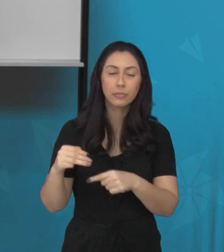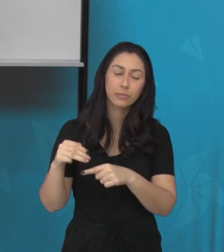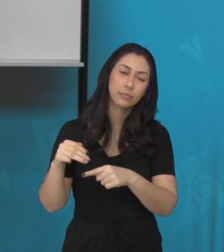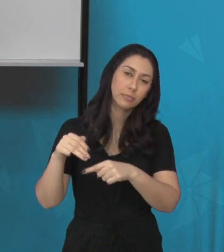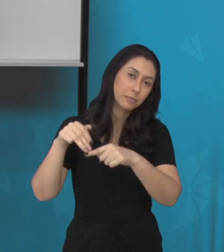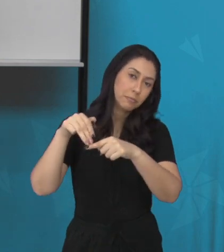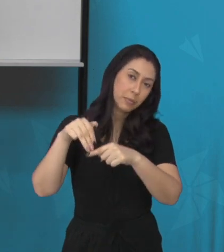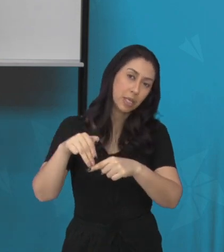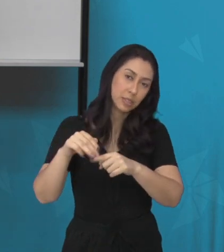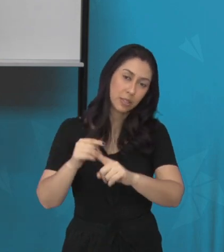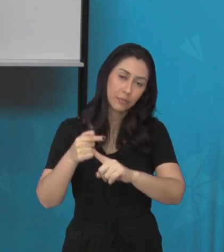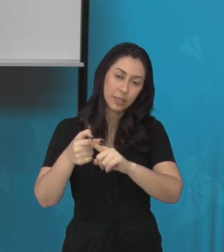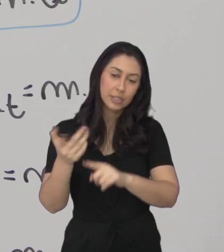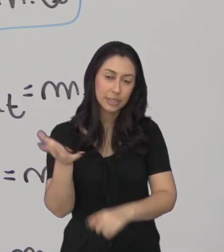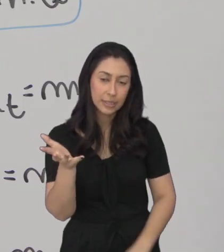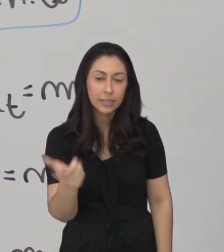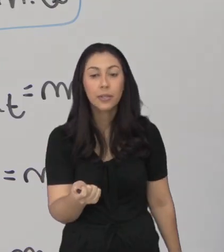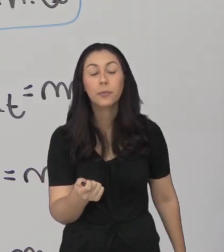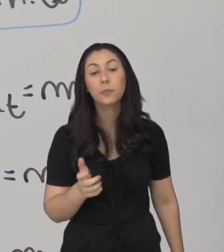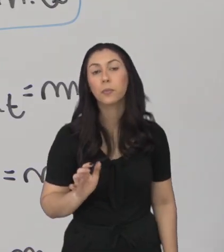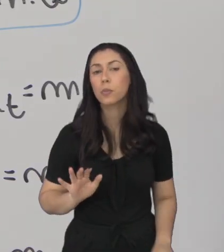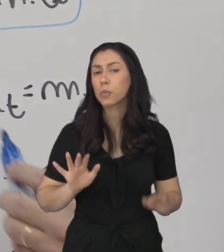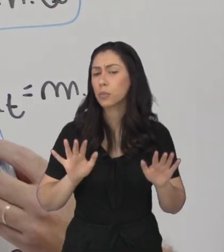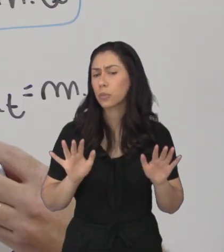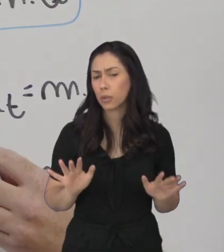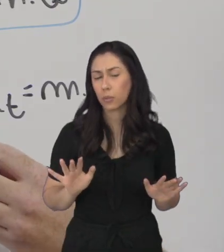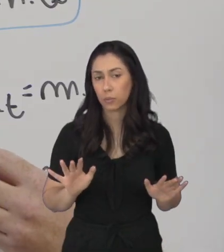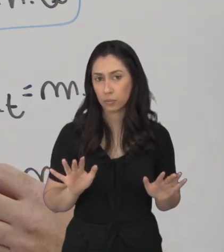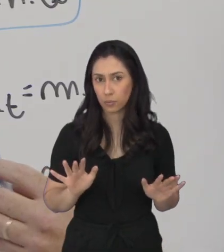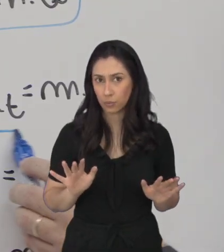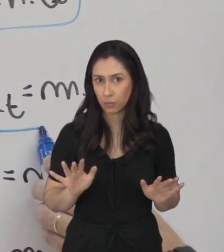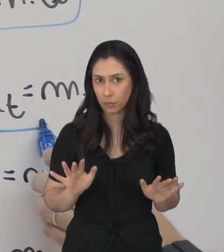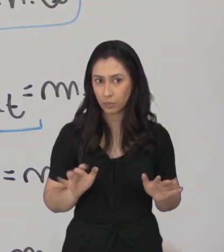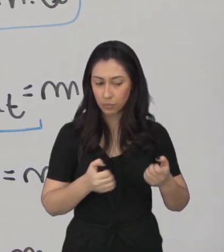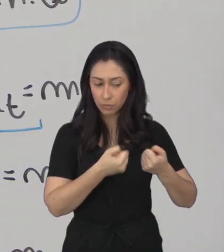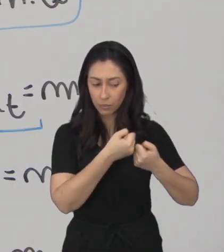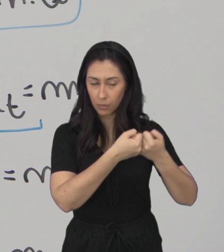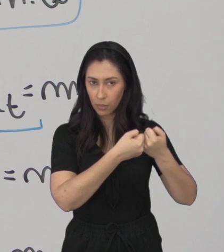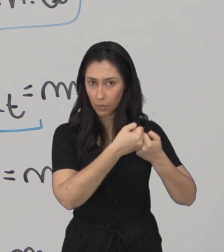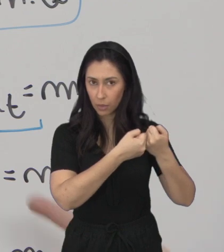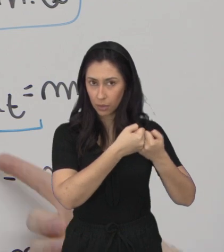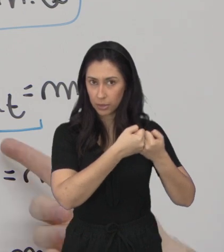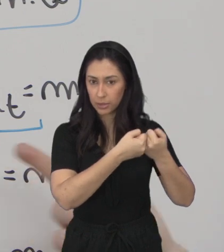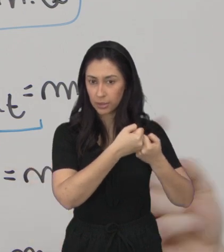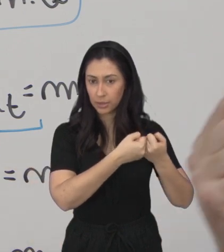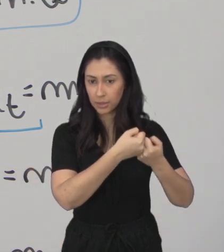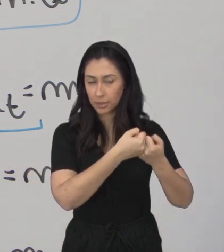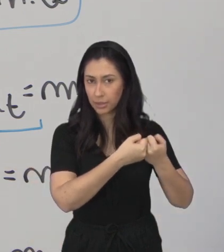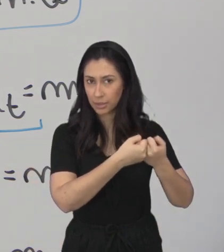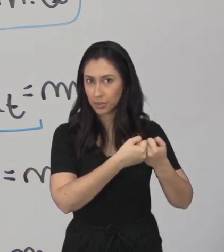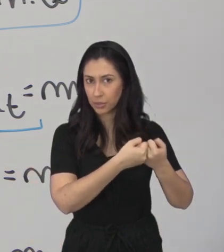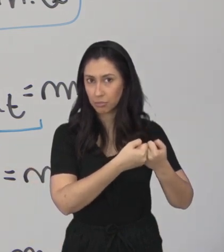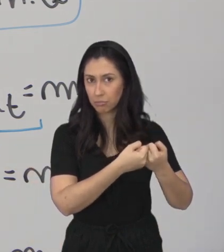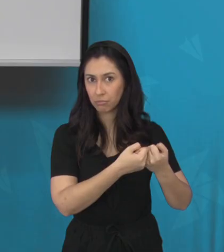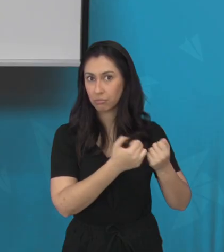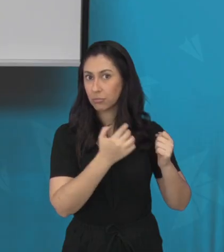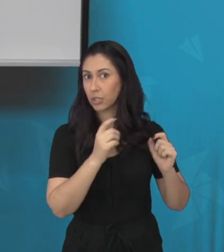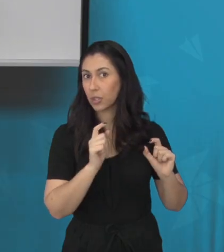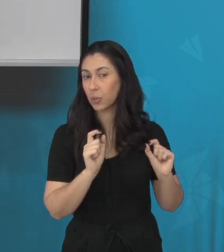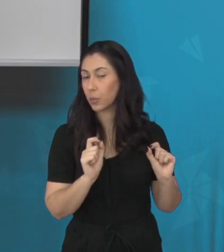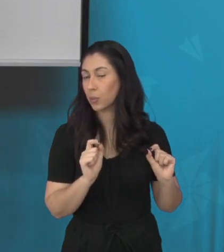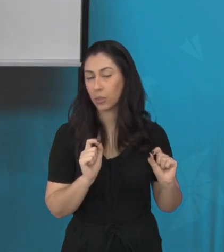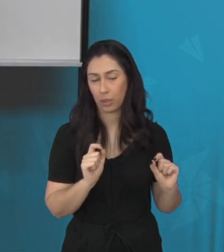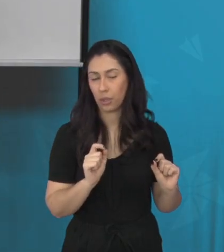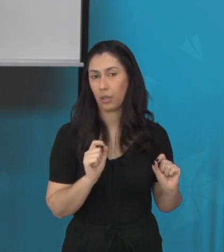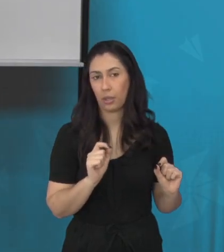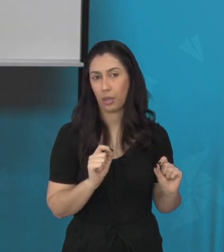a gente traz e repete aqui. A minha força de atrito não é lá do conceito fundamental